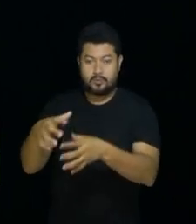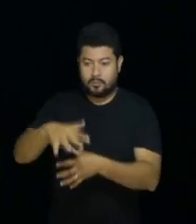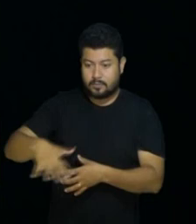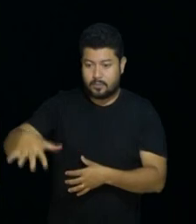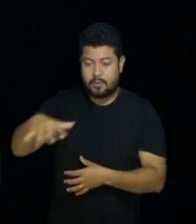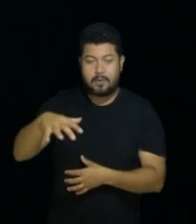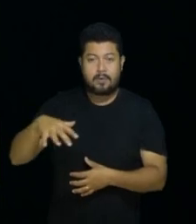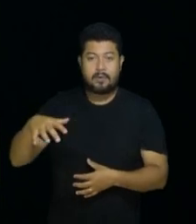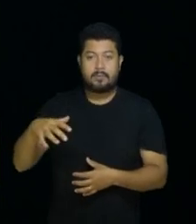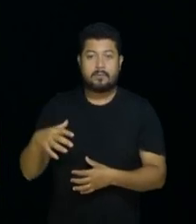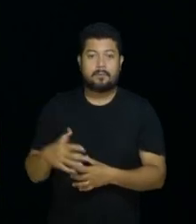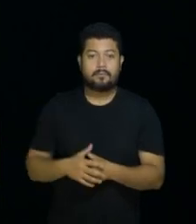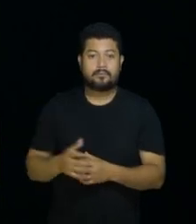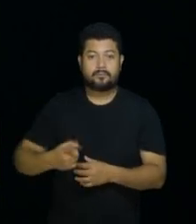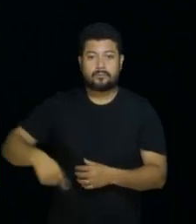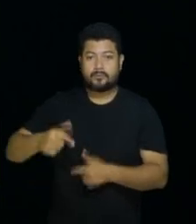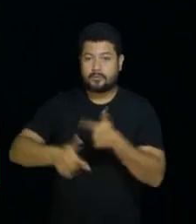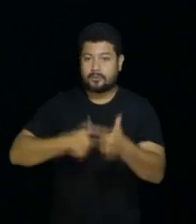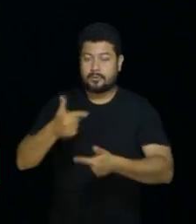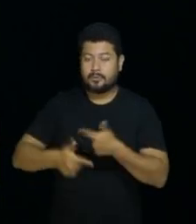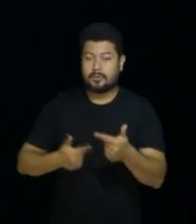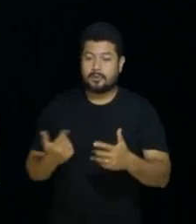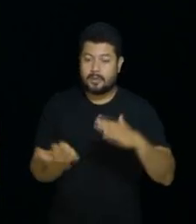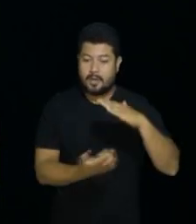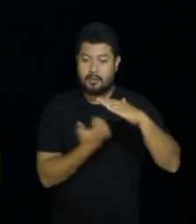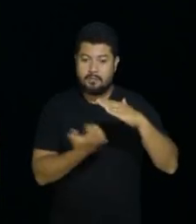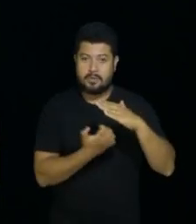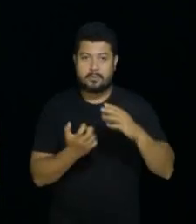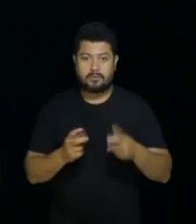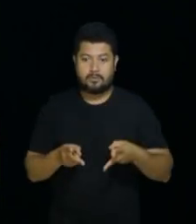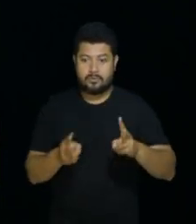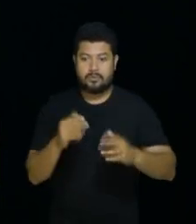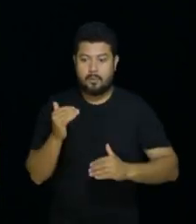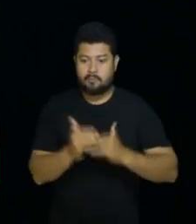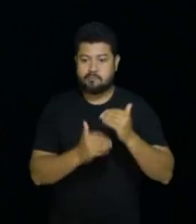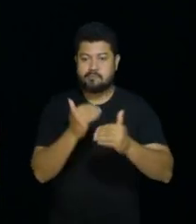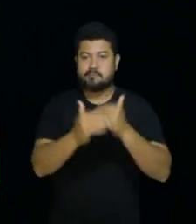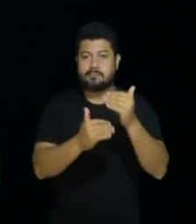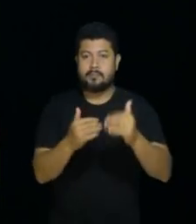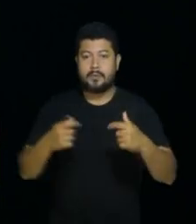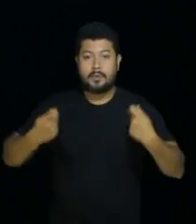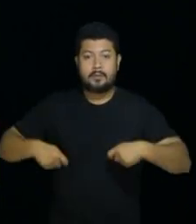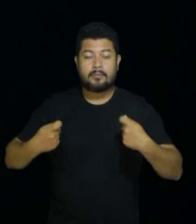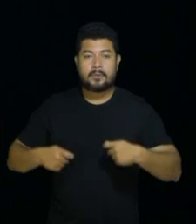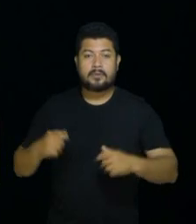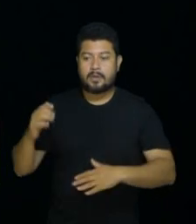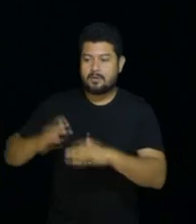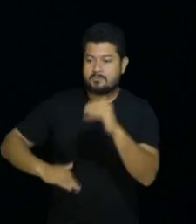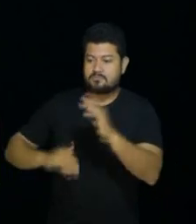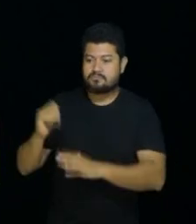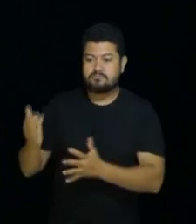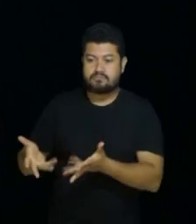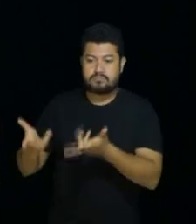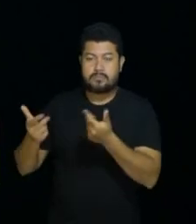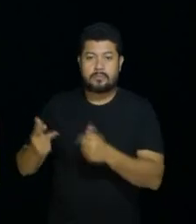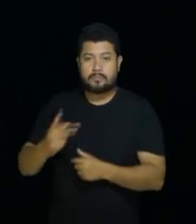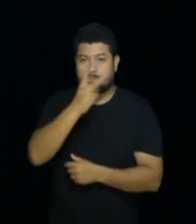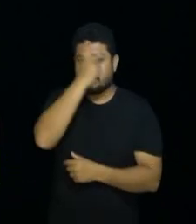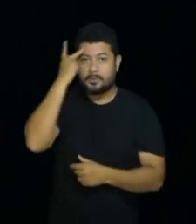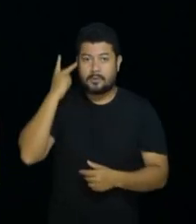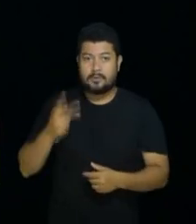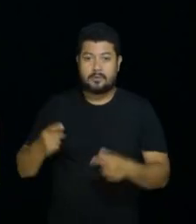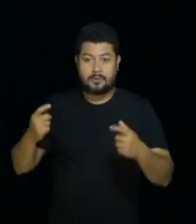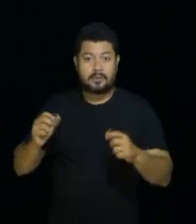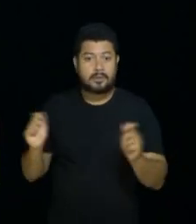trabalhos. E para que as nossas empresas possam crescer, nós precisamos de talentos, de pessoas que possam